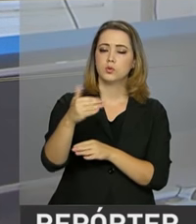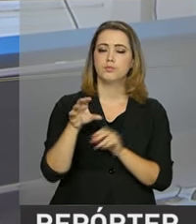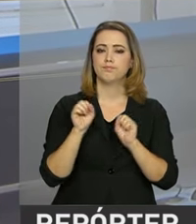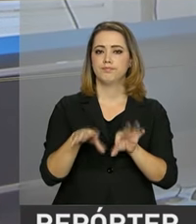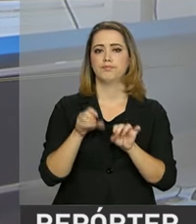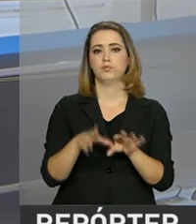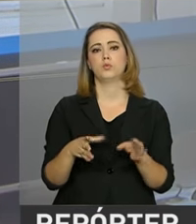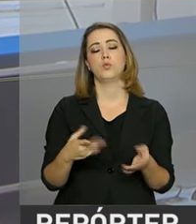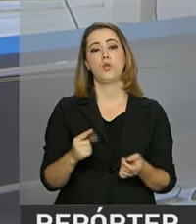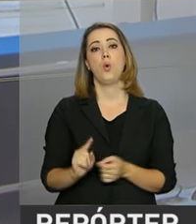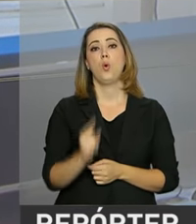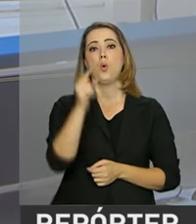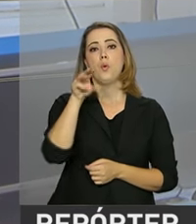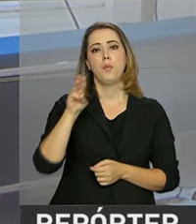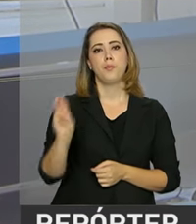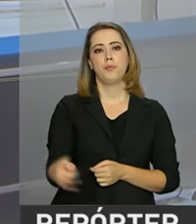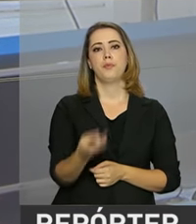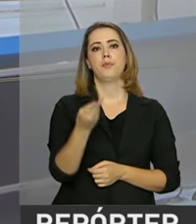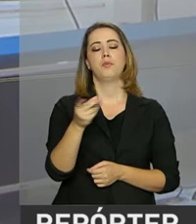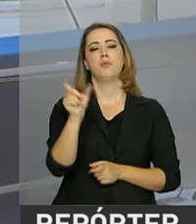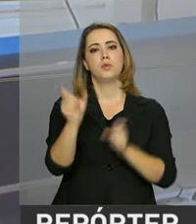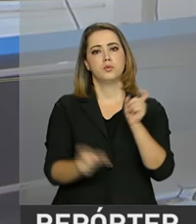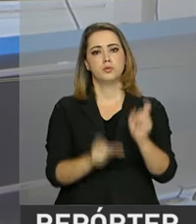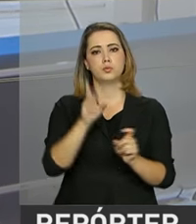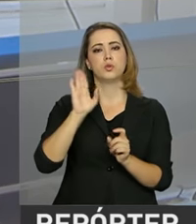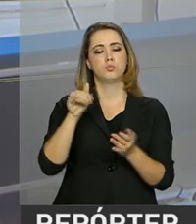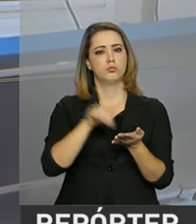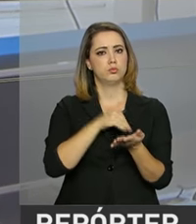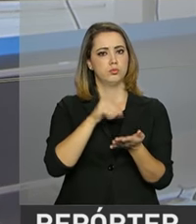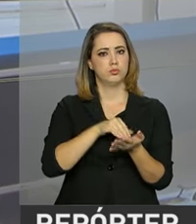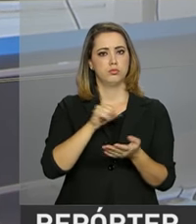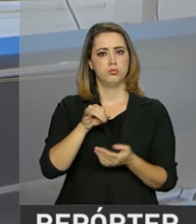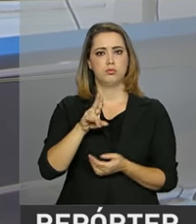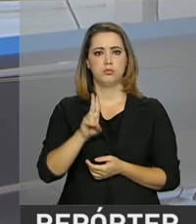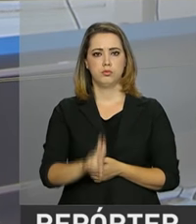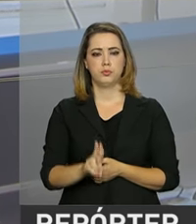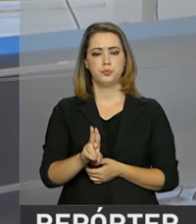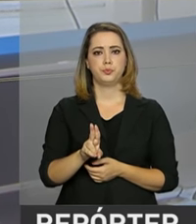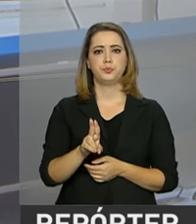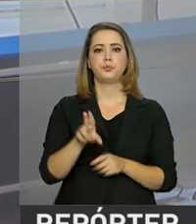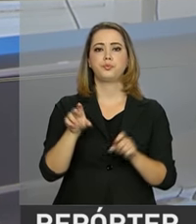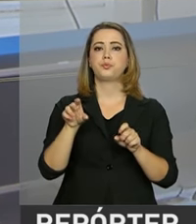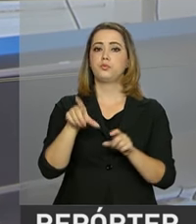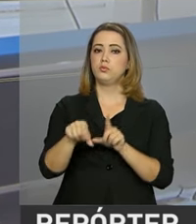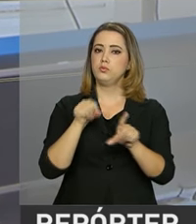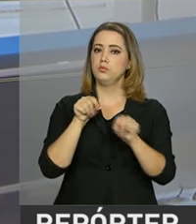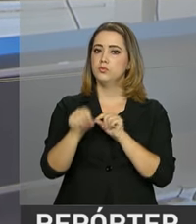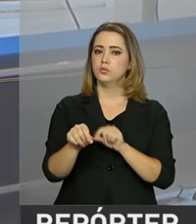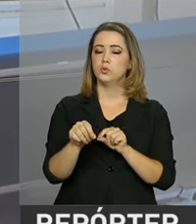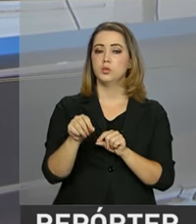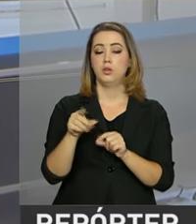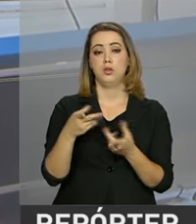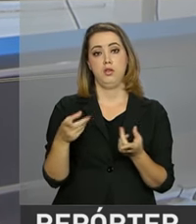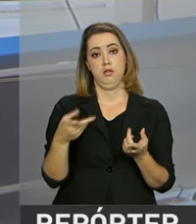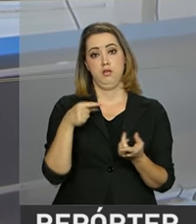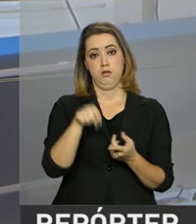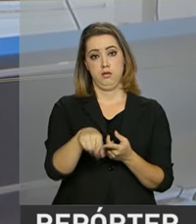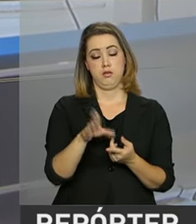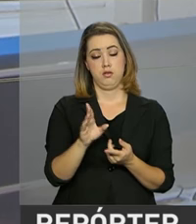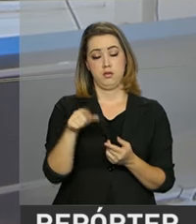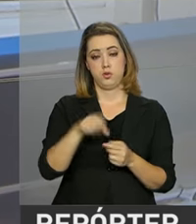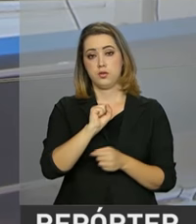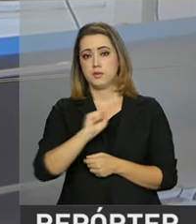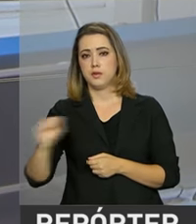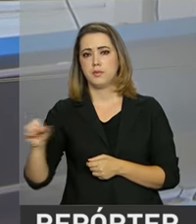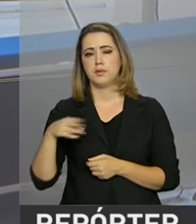educação. Quase 1.800.000 candidatos já se inscreveram no SISU, o Sistema de Seleção Unificada. Para este